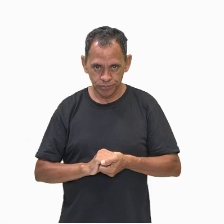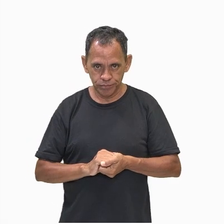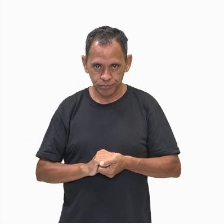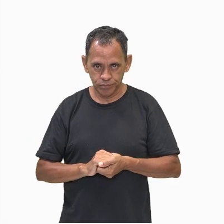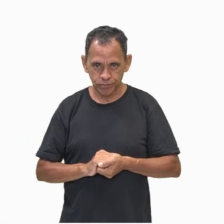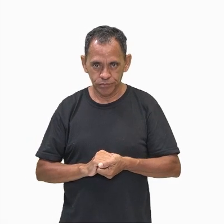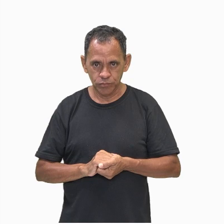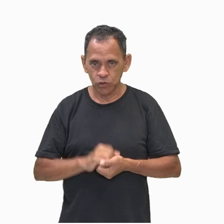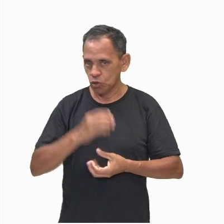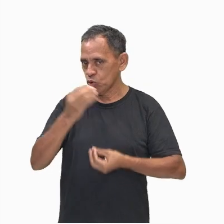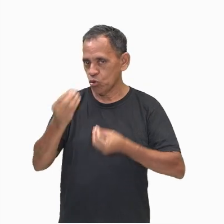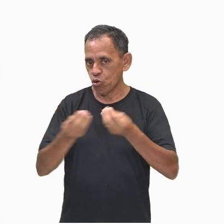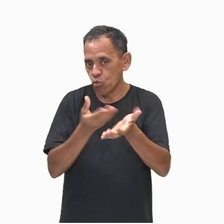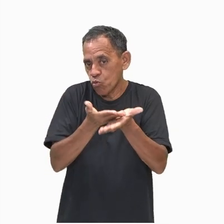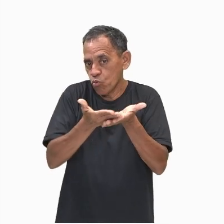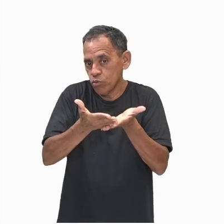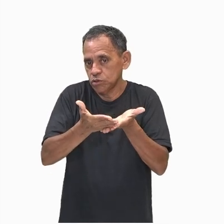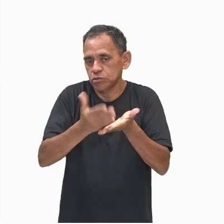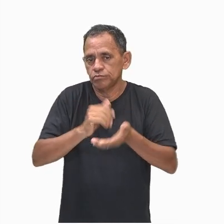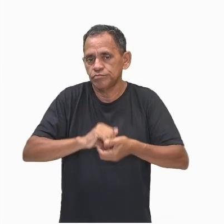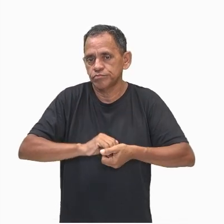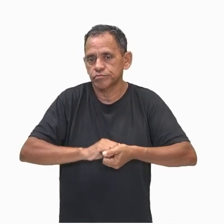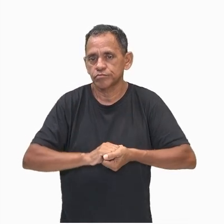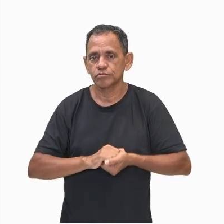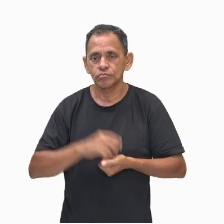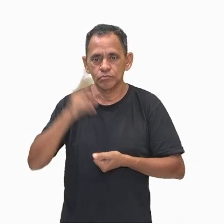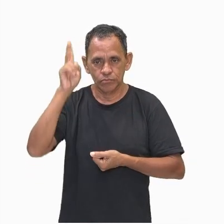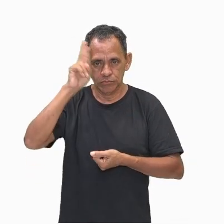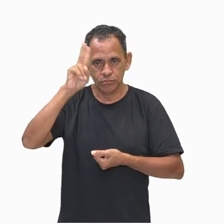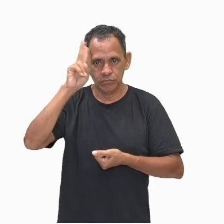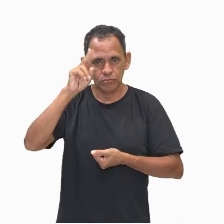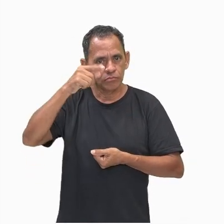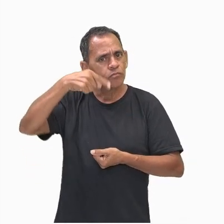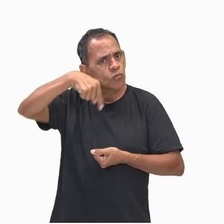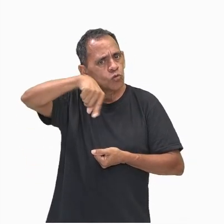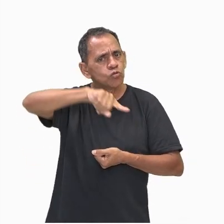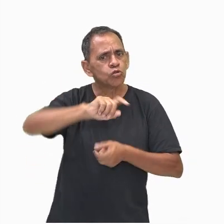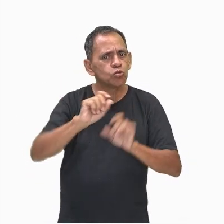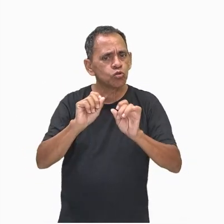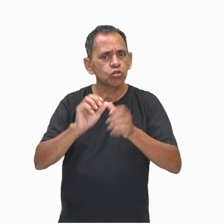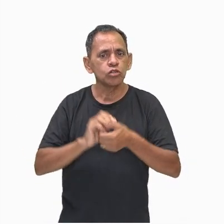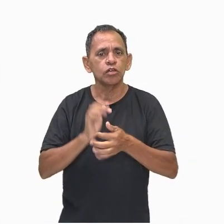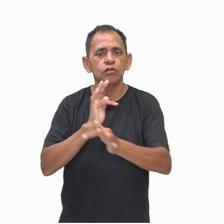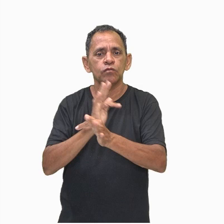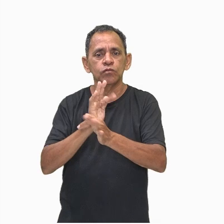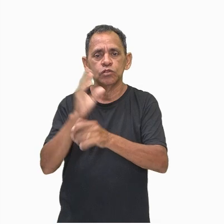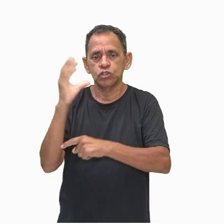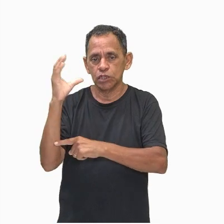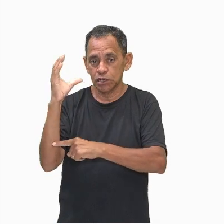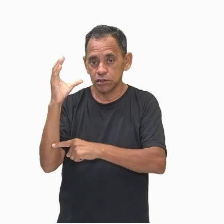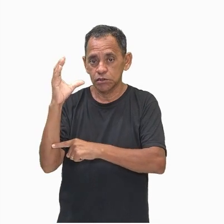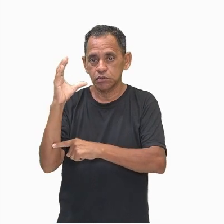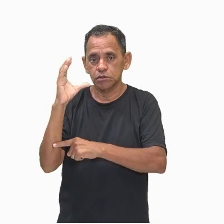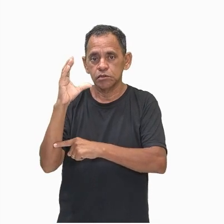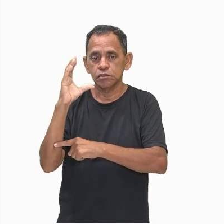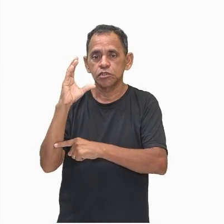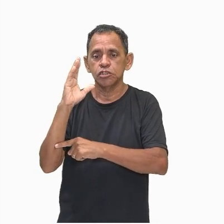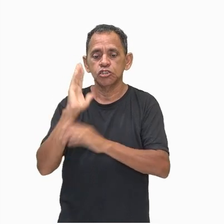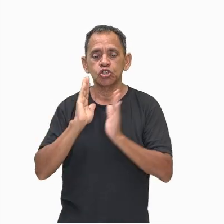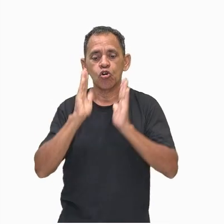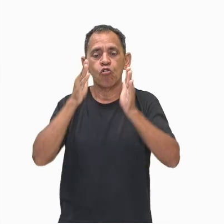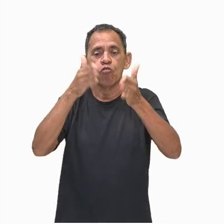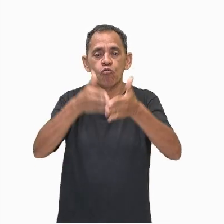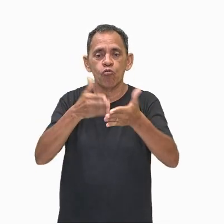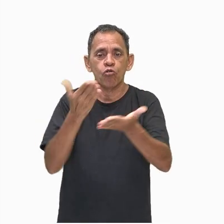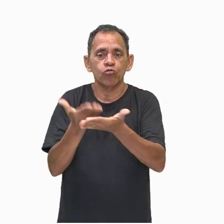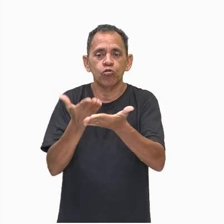introdução à física lembrem vocês que a física é uma ciência voltada ao estudo